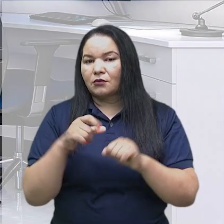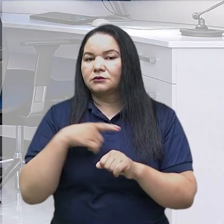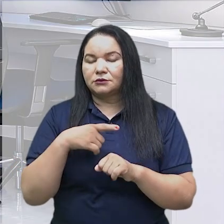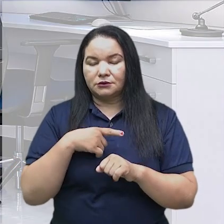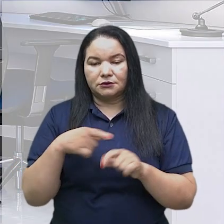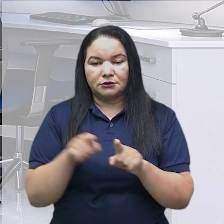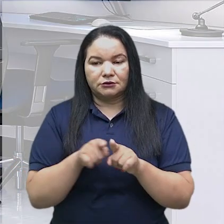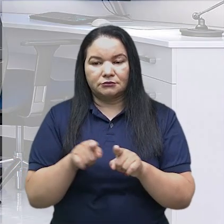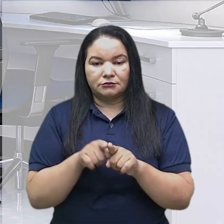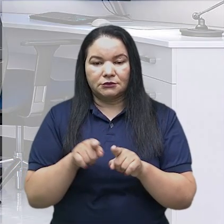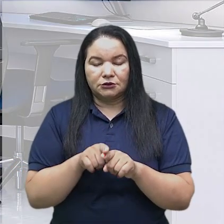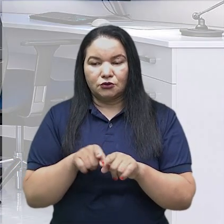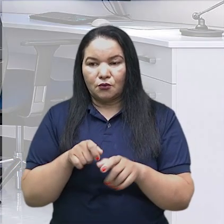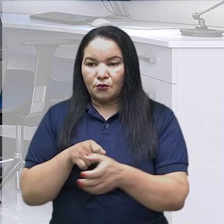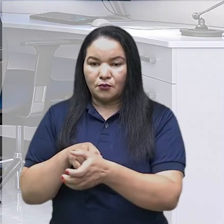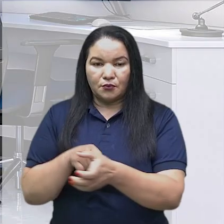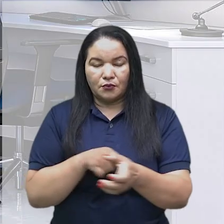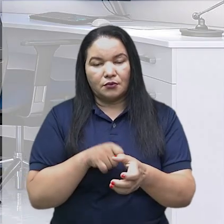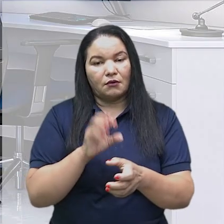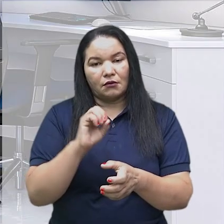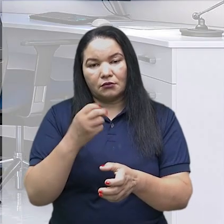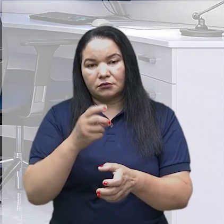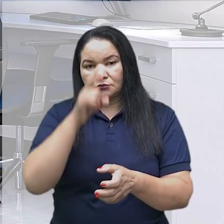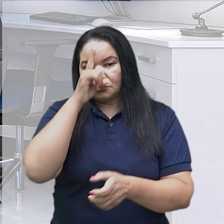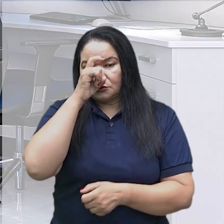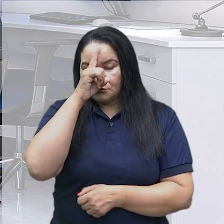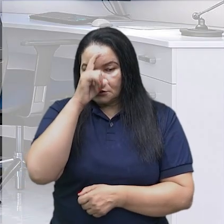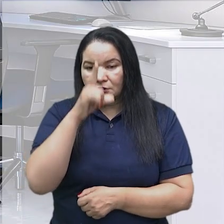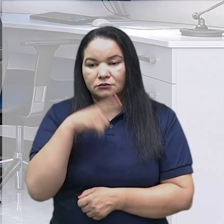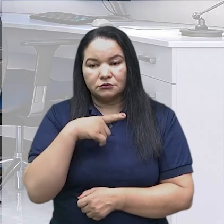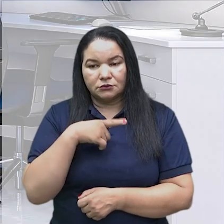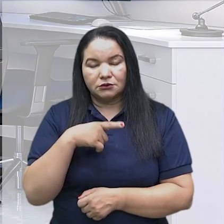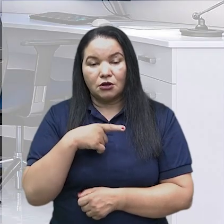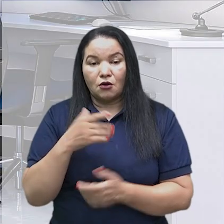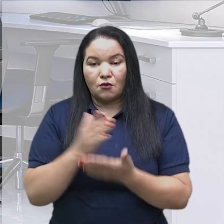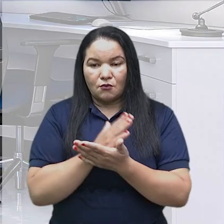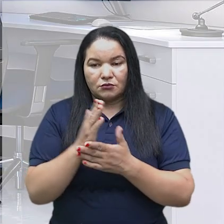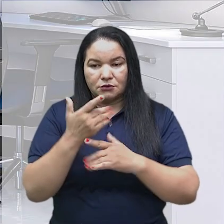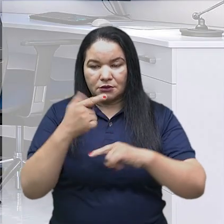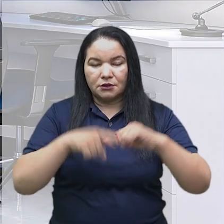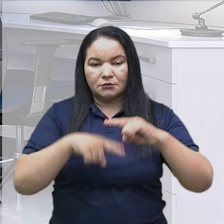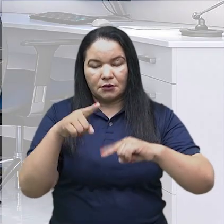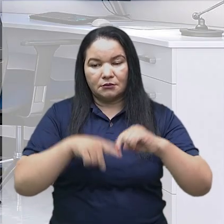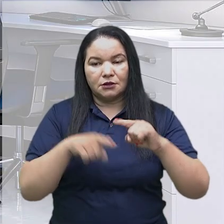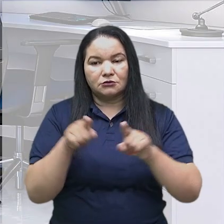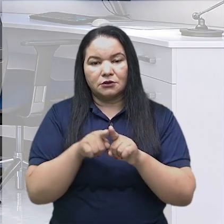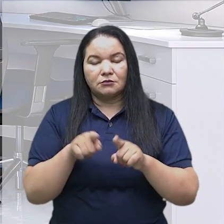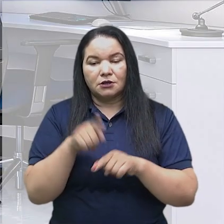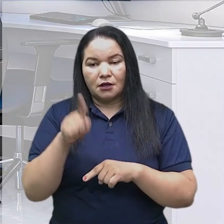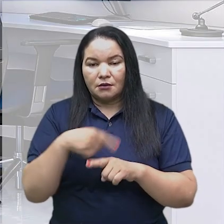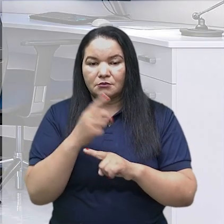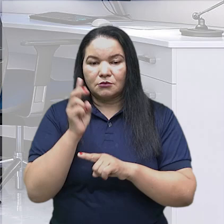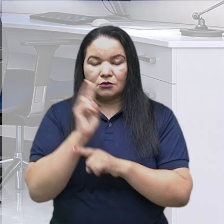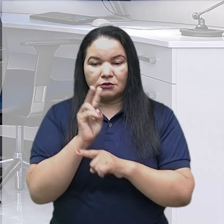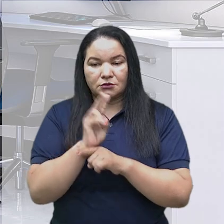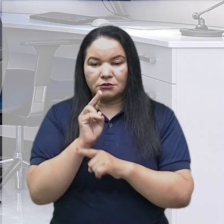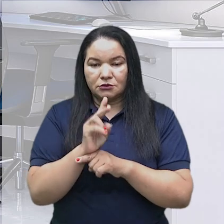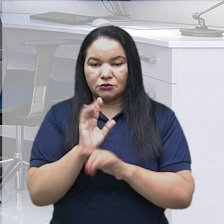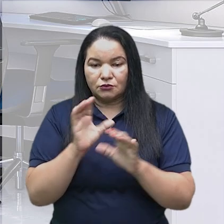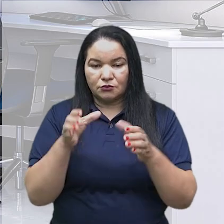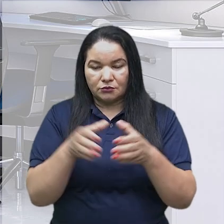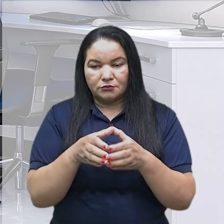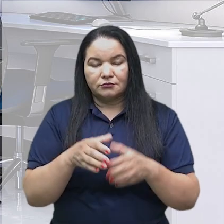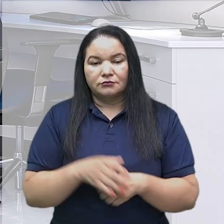extintor né? Ou então no hospital, tá? É um equipamento, por exemplo, de proteção coletiva. Então,